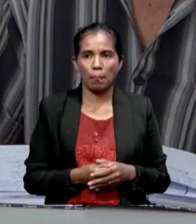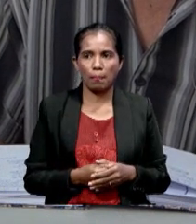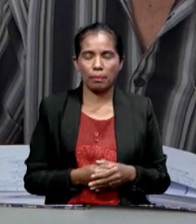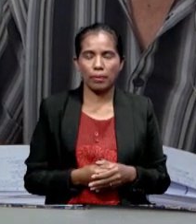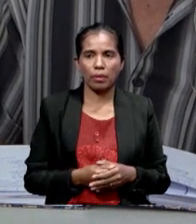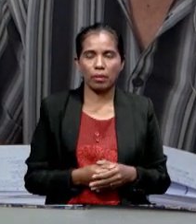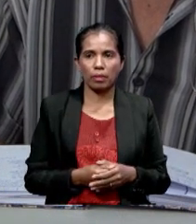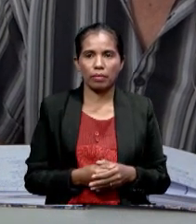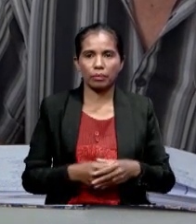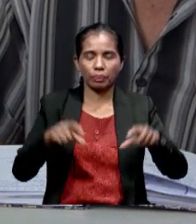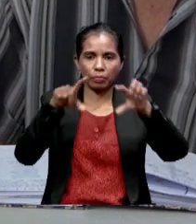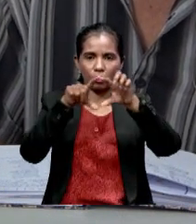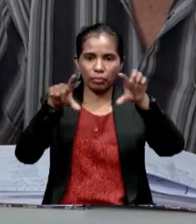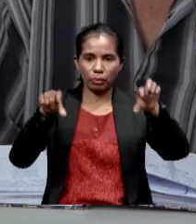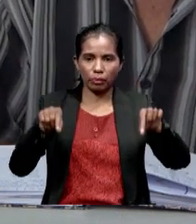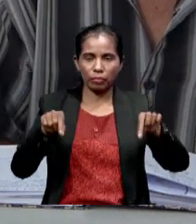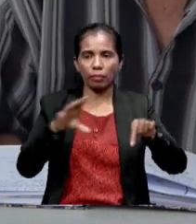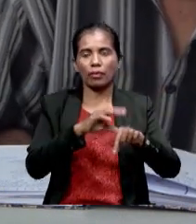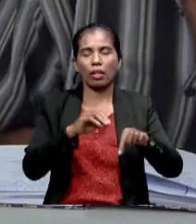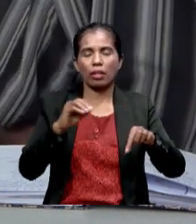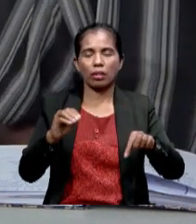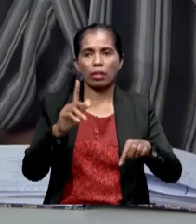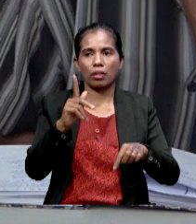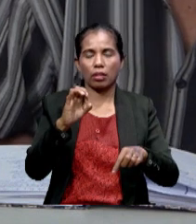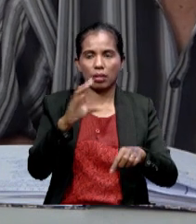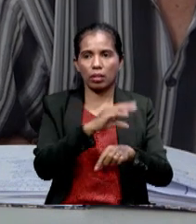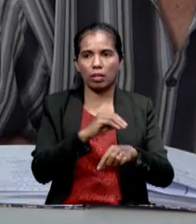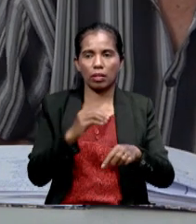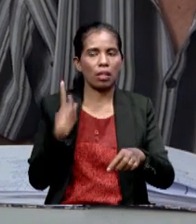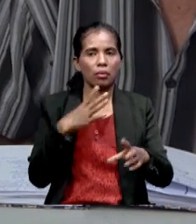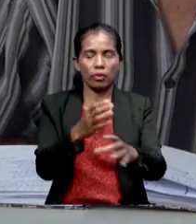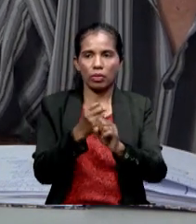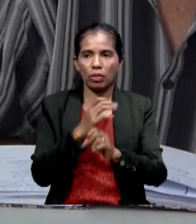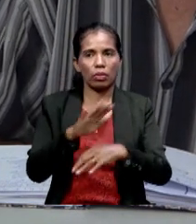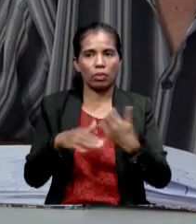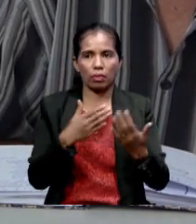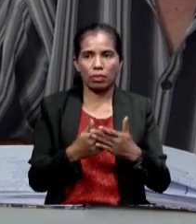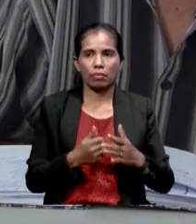estenika, no kir, no mos ninia plat, amfototo.